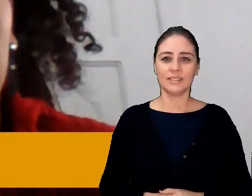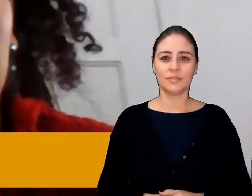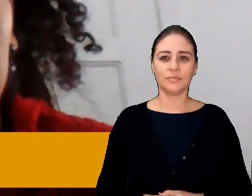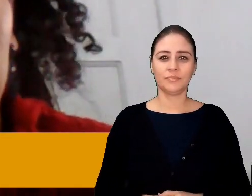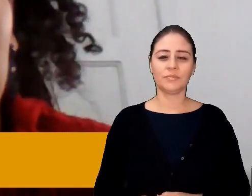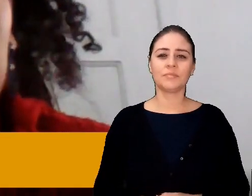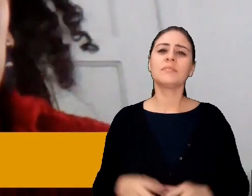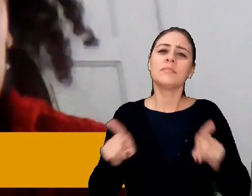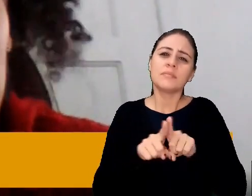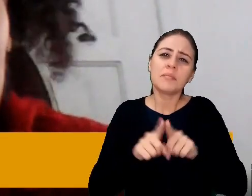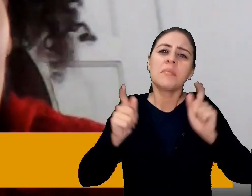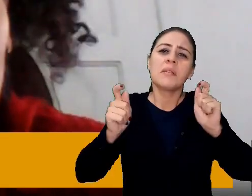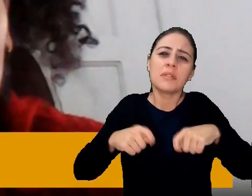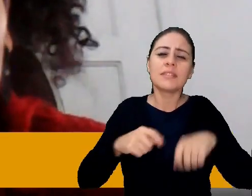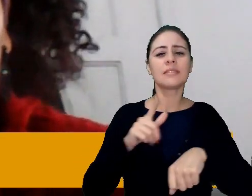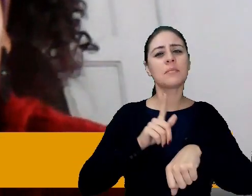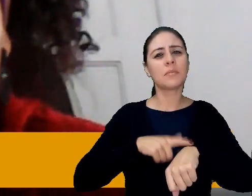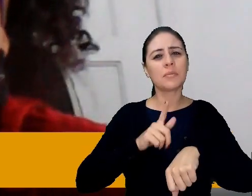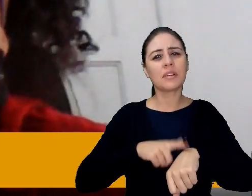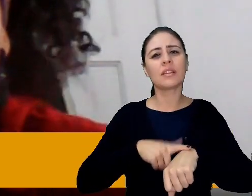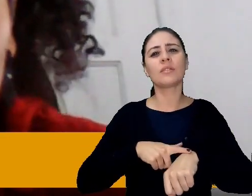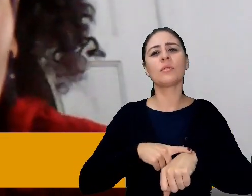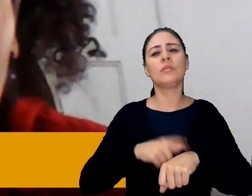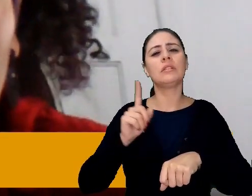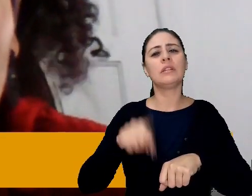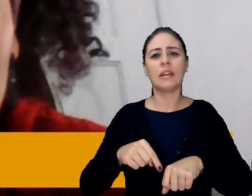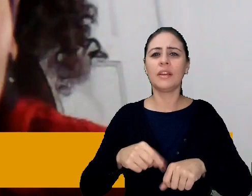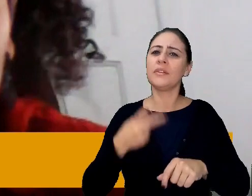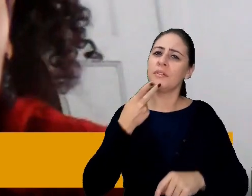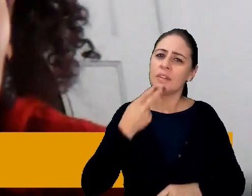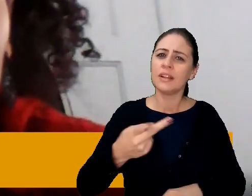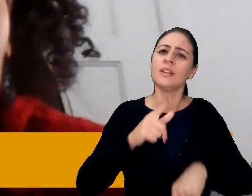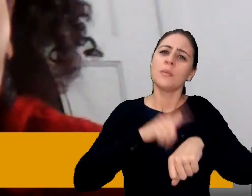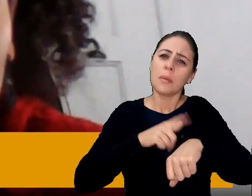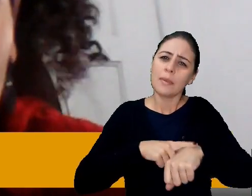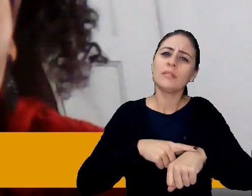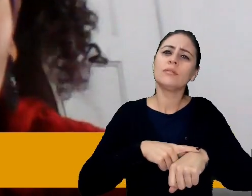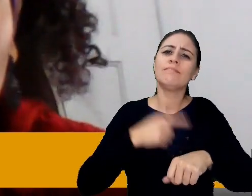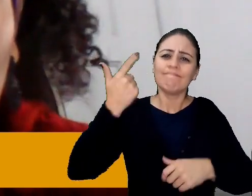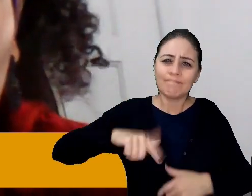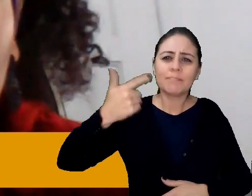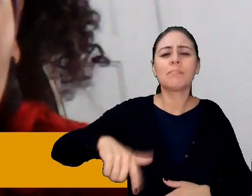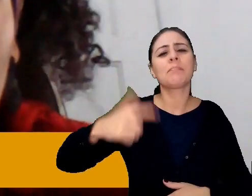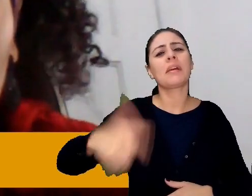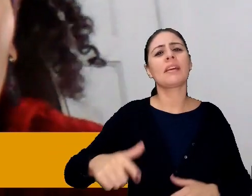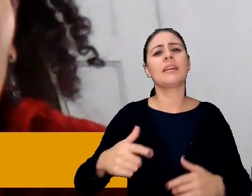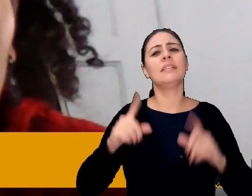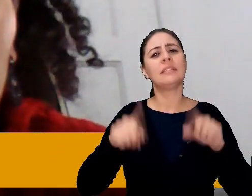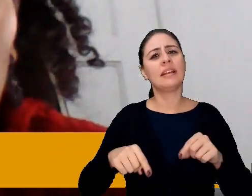E da necessidade, né, de momentos, enfatizar a necessidade desses momentos para que a gente